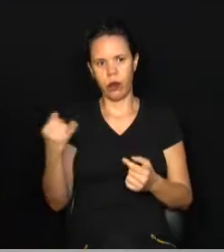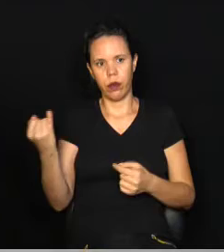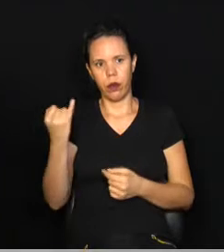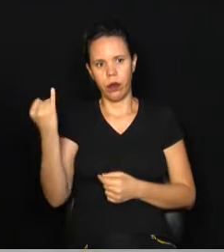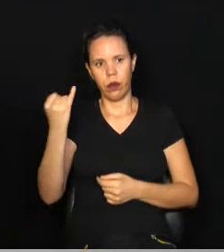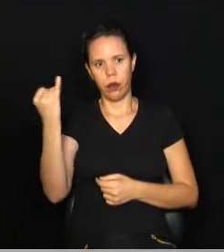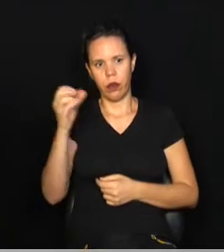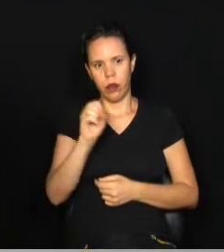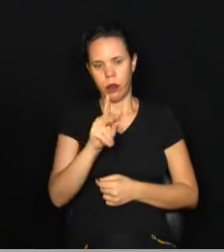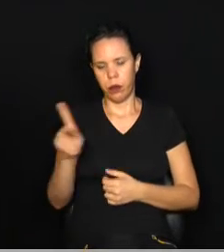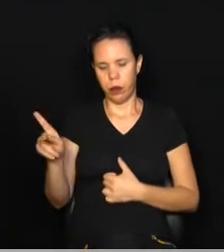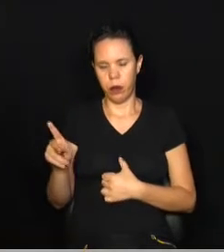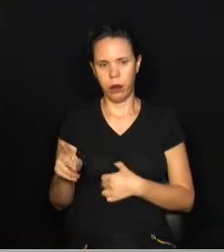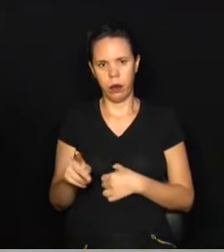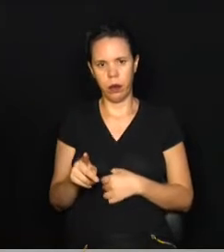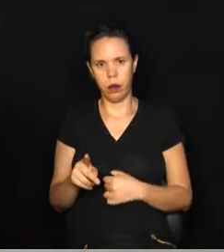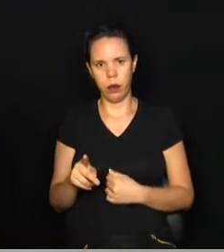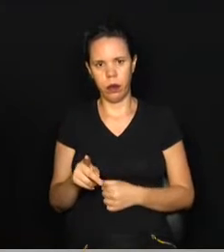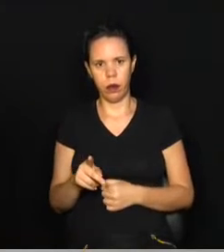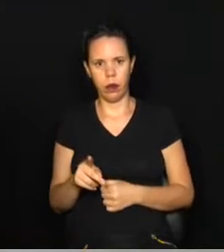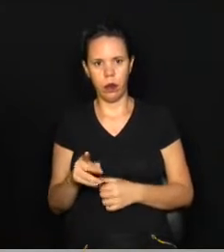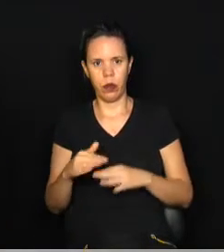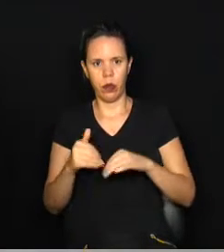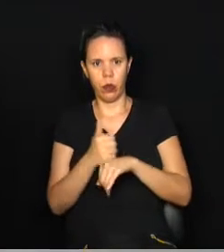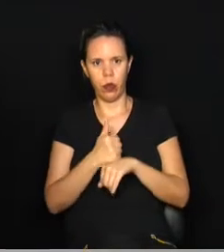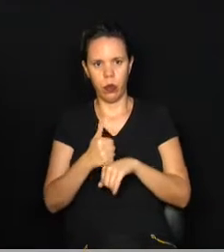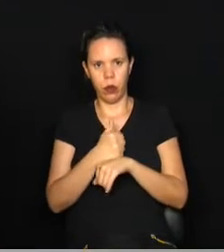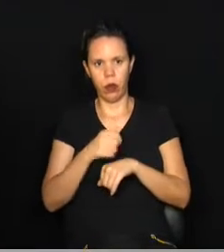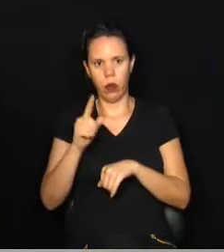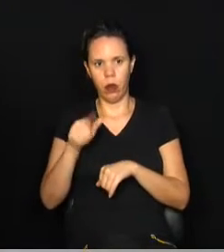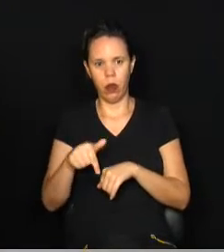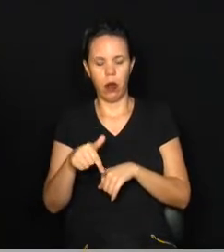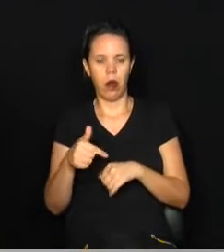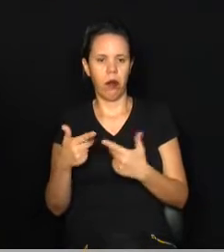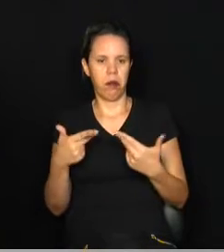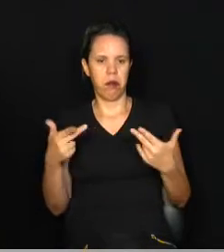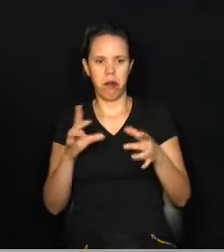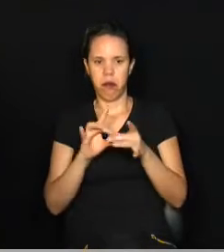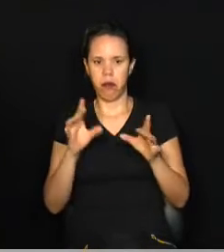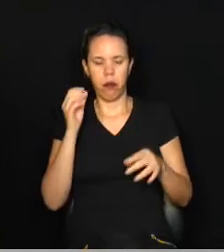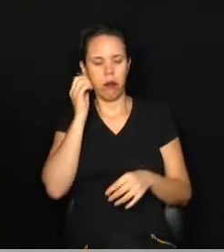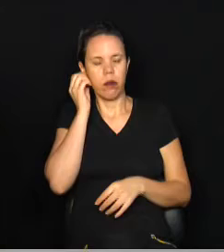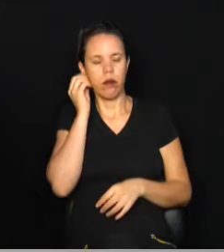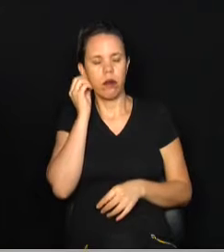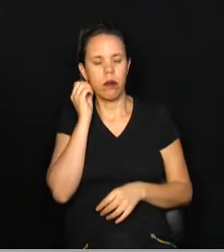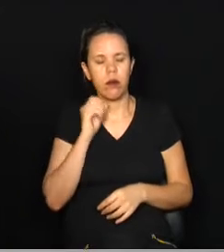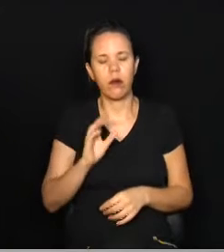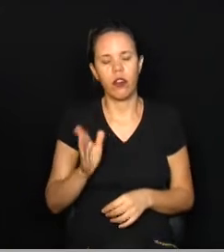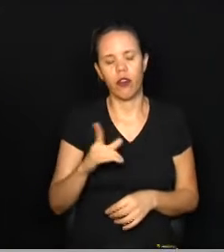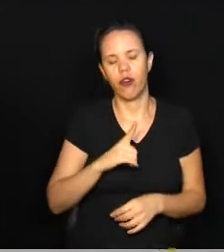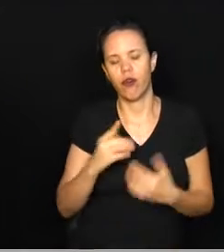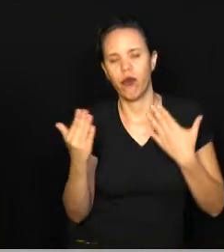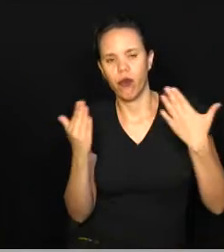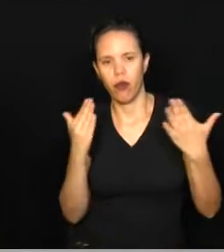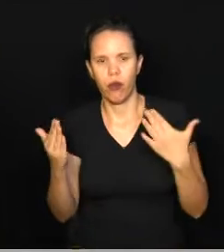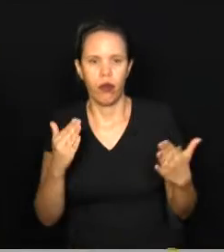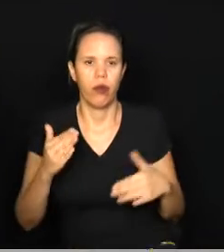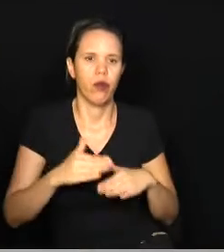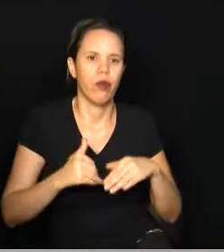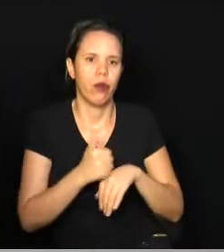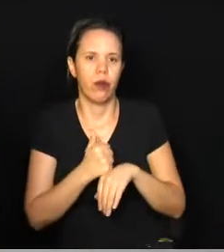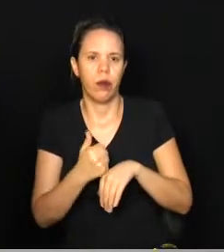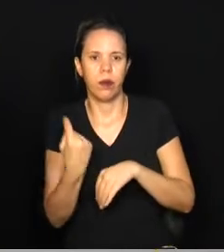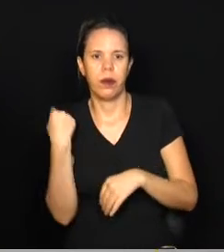do optometrista como um profissional liberal. E ele já comparava esses